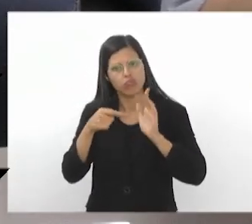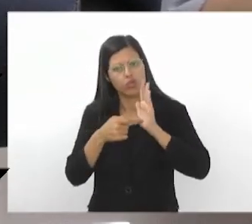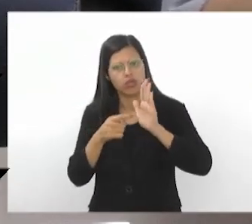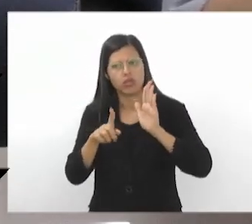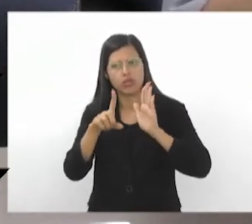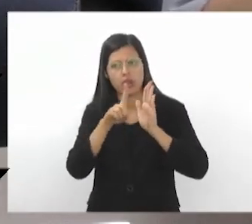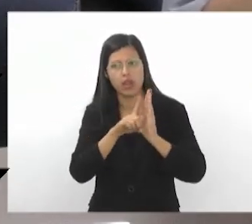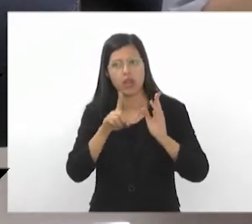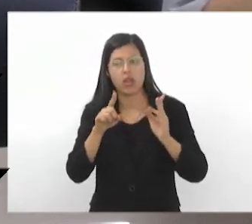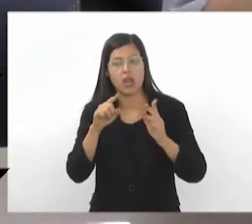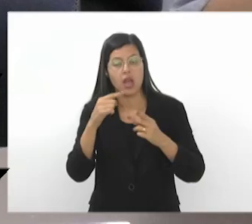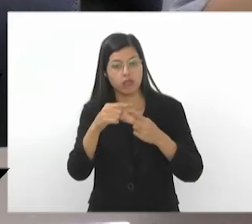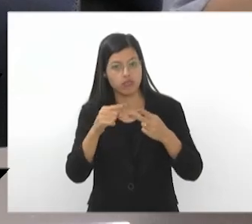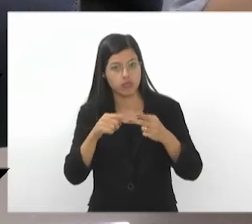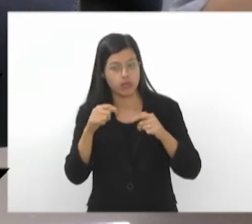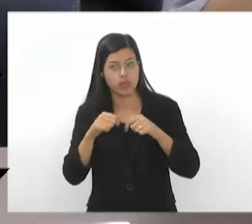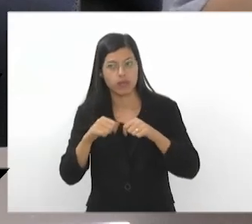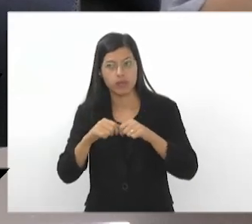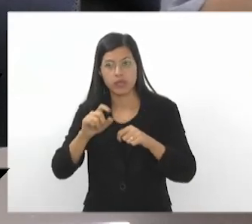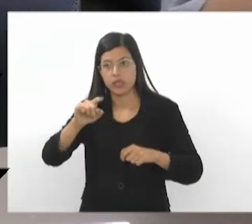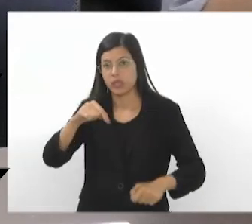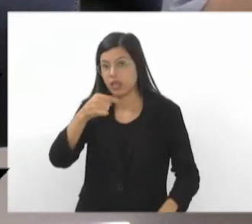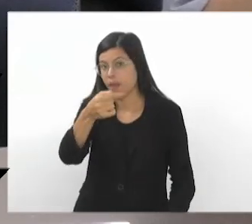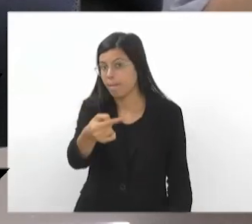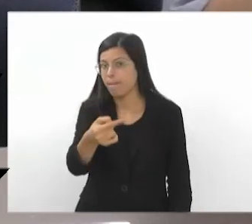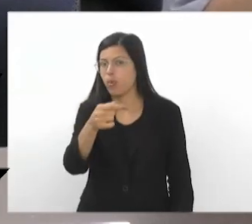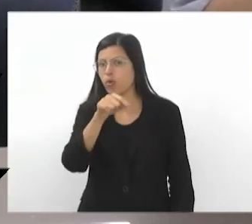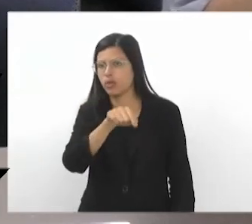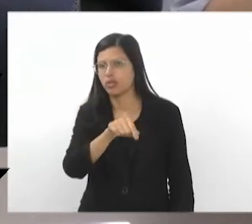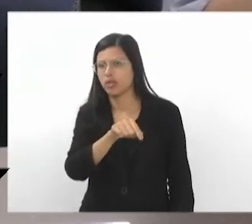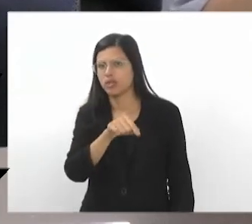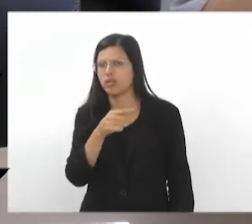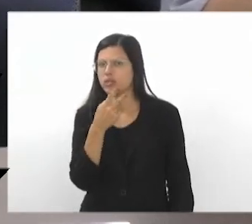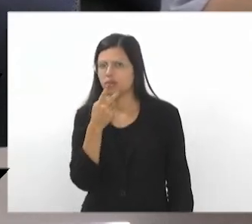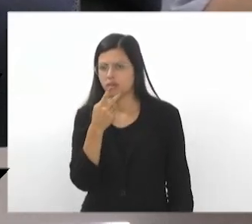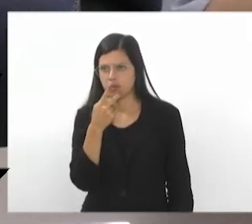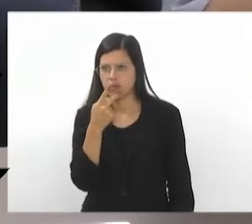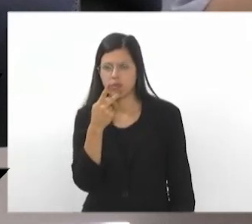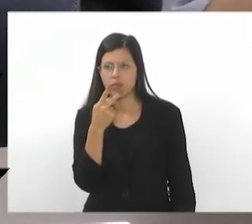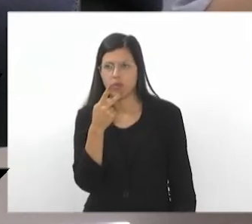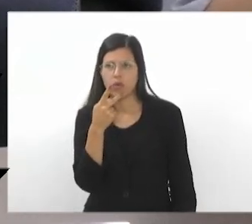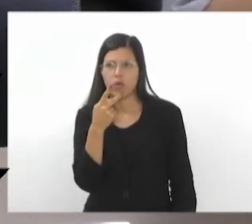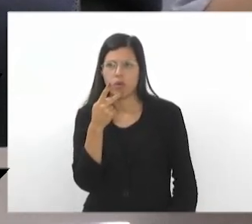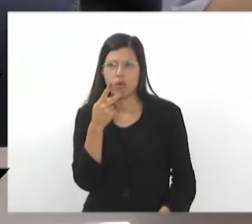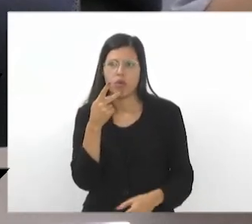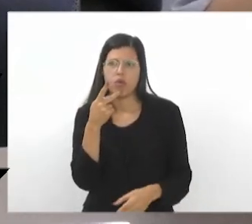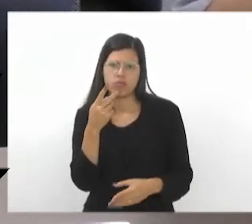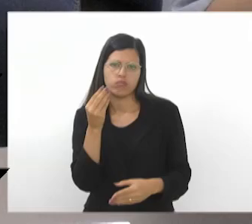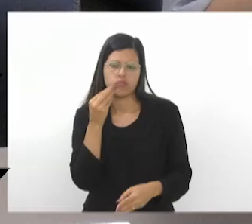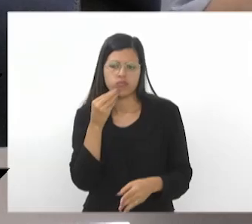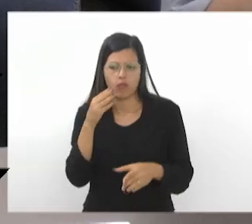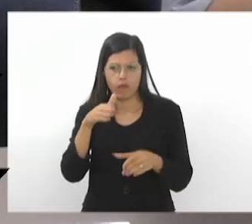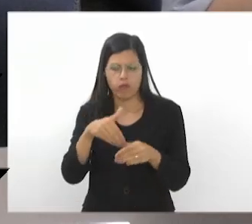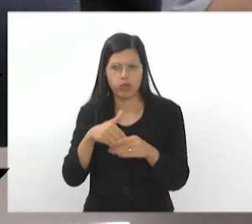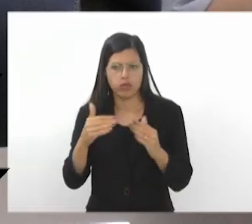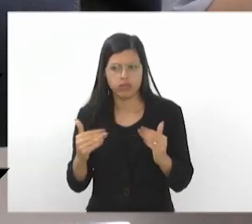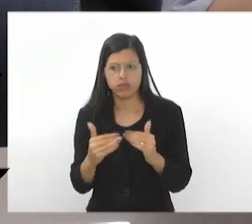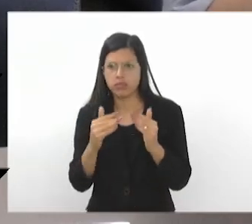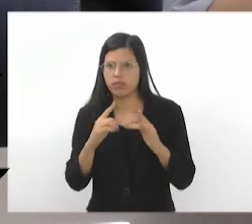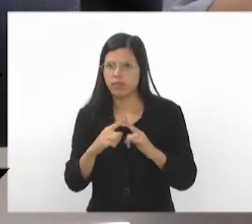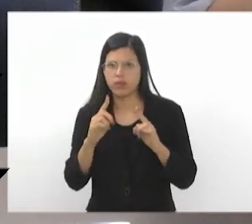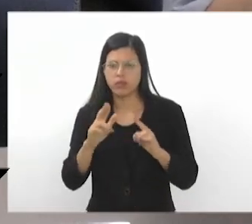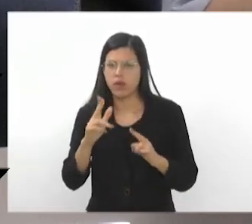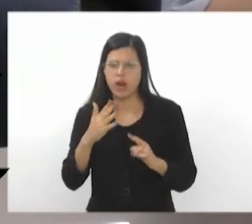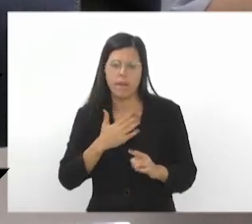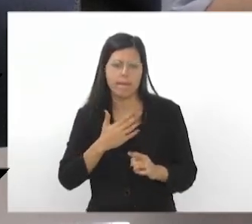fiz posteriores a essa que Vossa Excelência está fazendo respeito, que eu, claro, votei favorável, mas que não era de minha